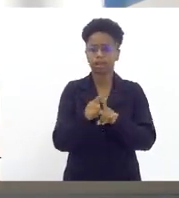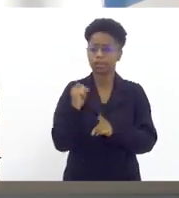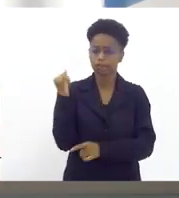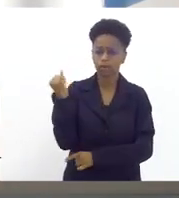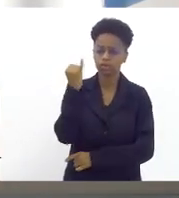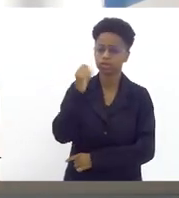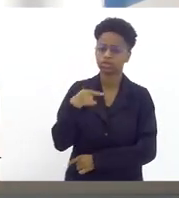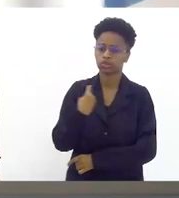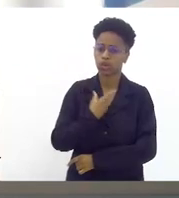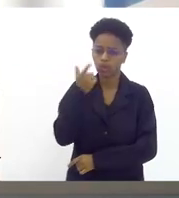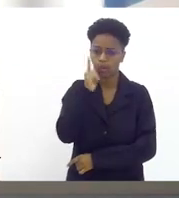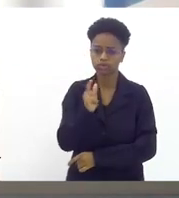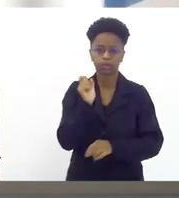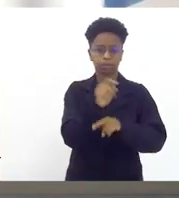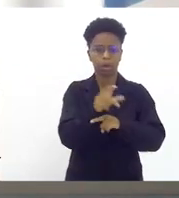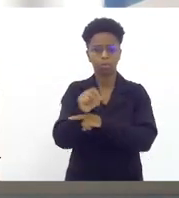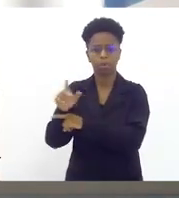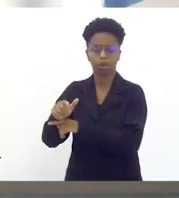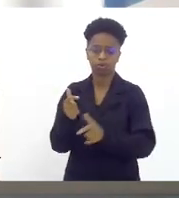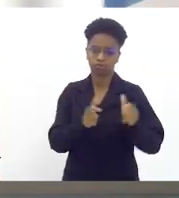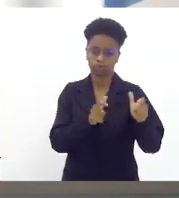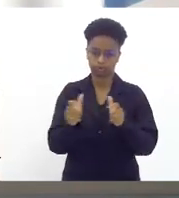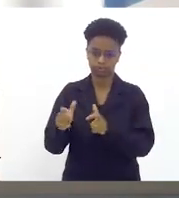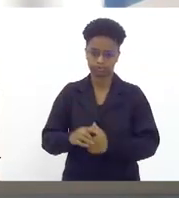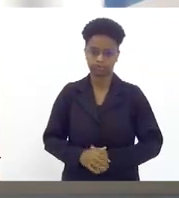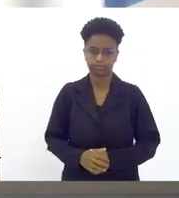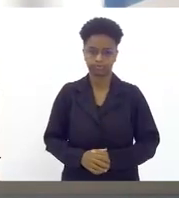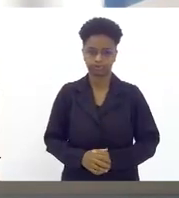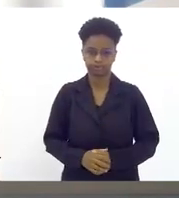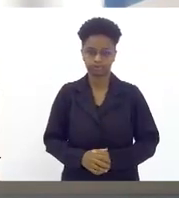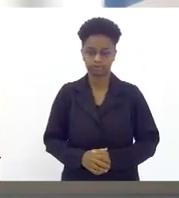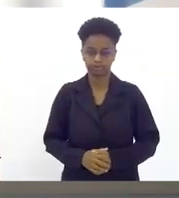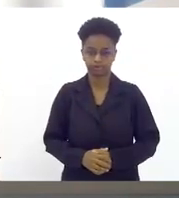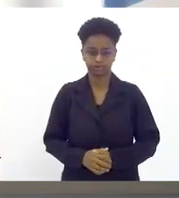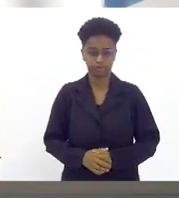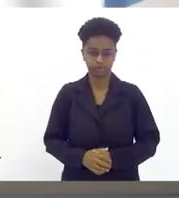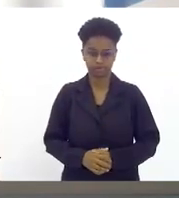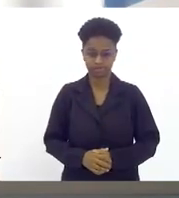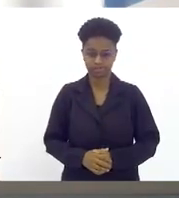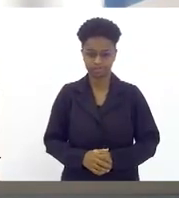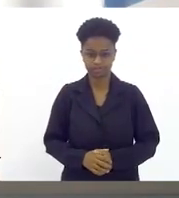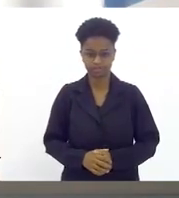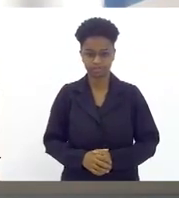importante que nós acessemos esses espaços. Hoje é um dia